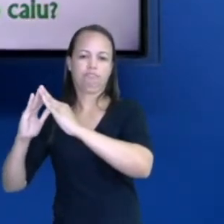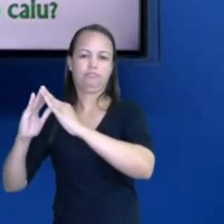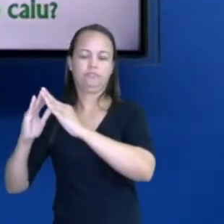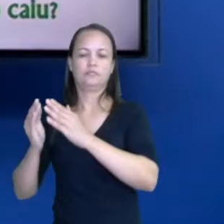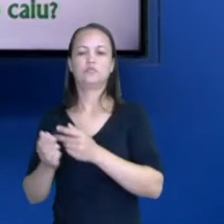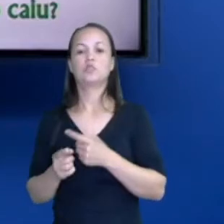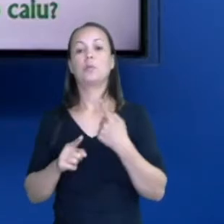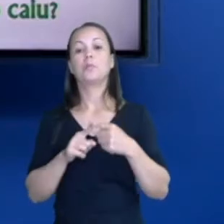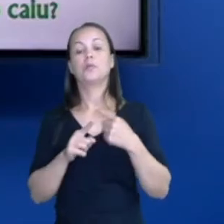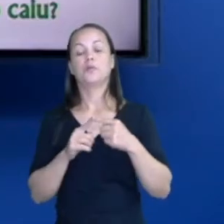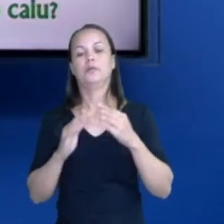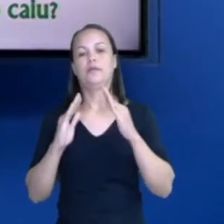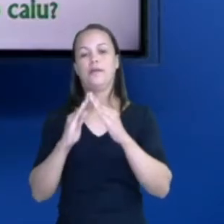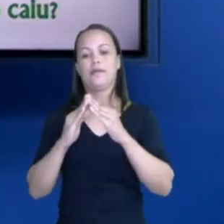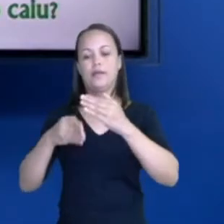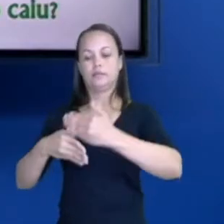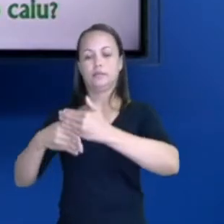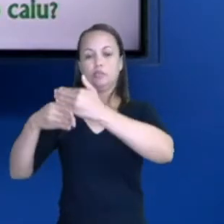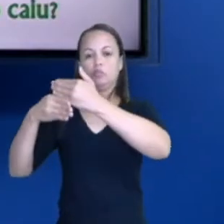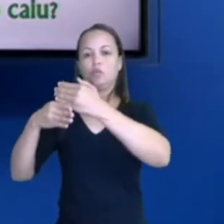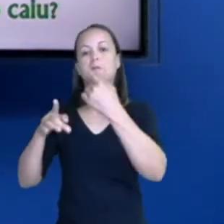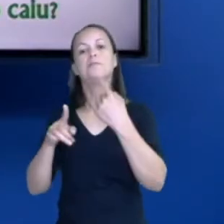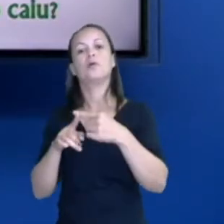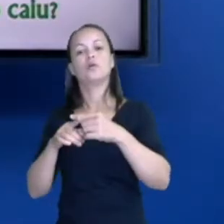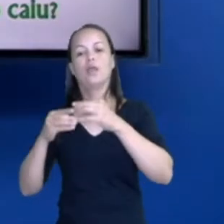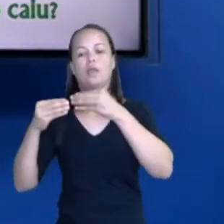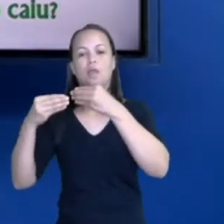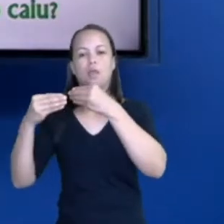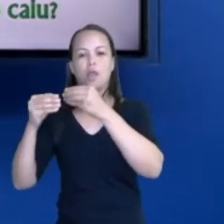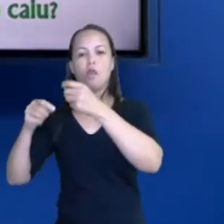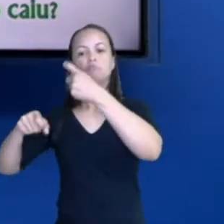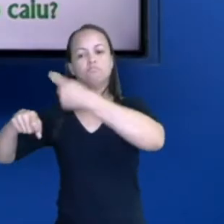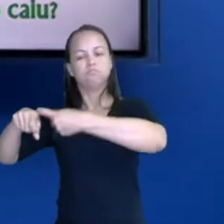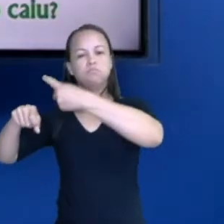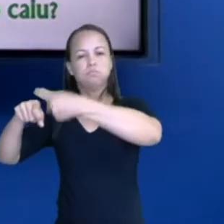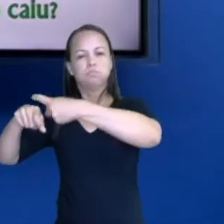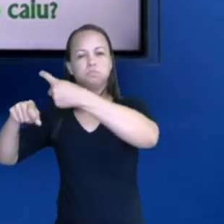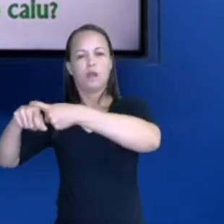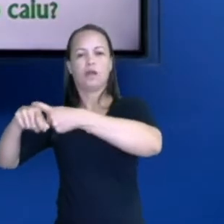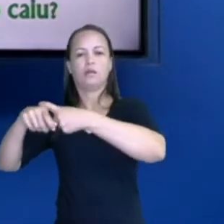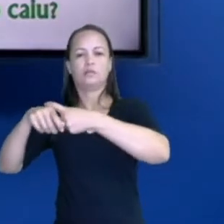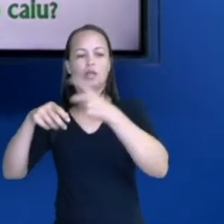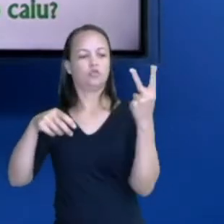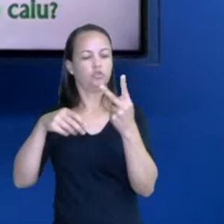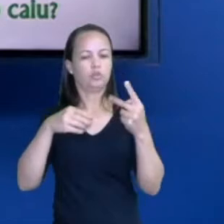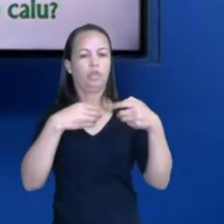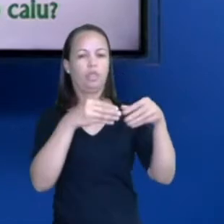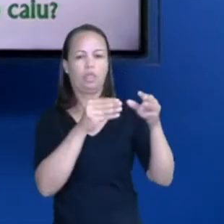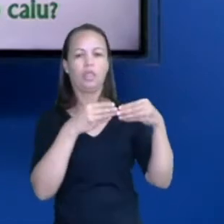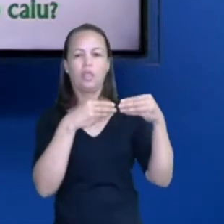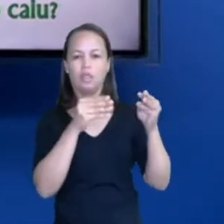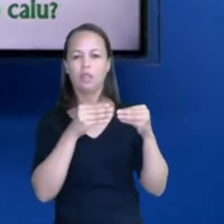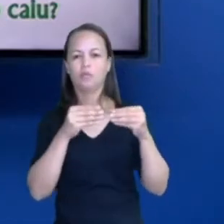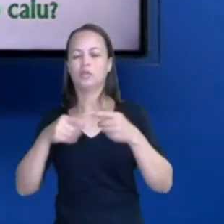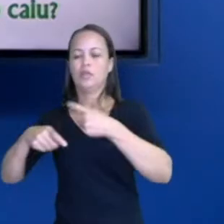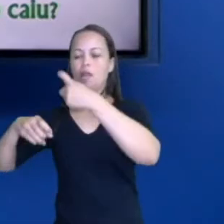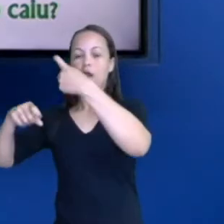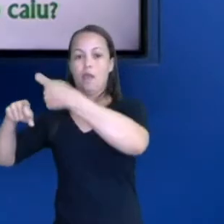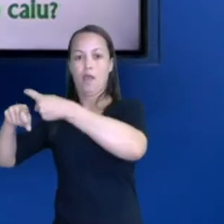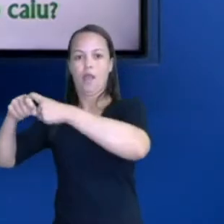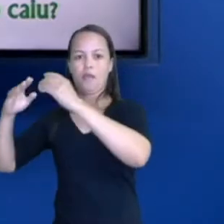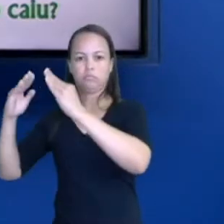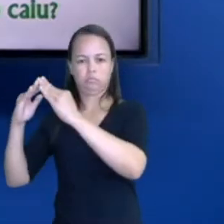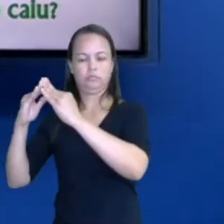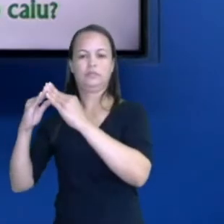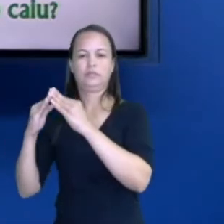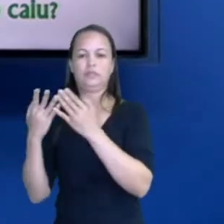de tijolos ela foi a única que não caiu, porque é aquela mais resistente, não é isso? Os 3 porquinhos ficaram até